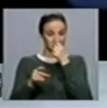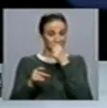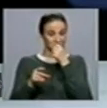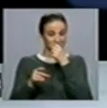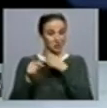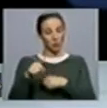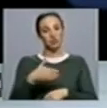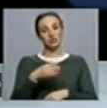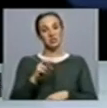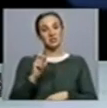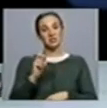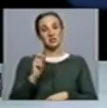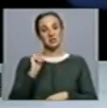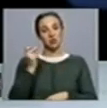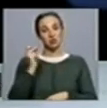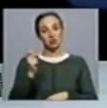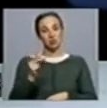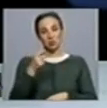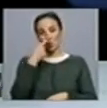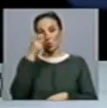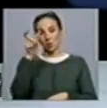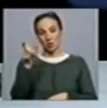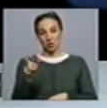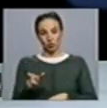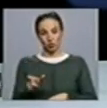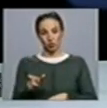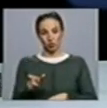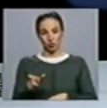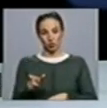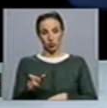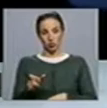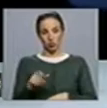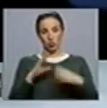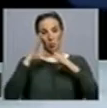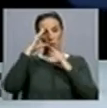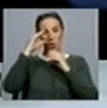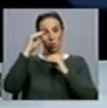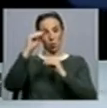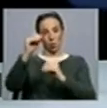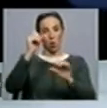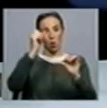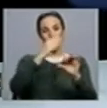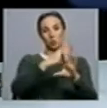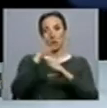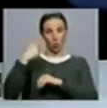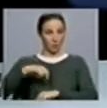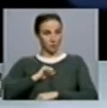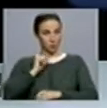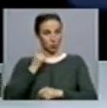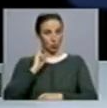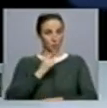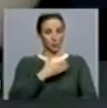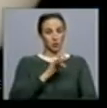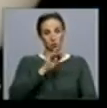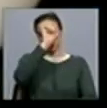faz 13 anos que a humanidade tocou numa outra lua do Sistema Solar que não a nossa própria lua. A 14 de